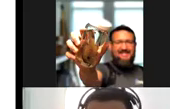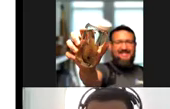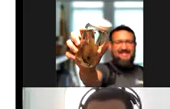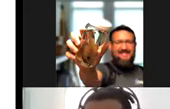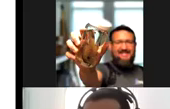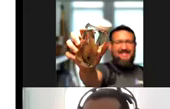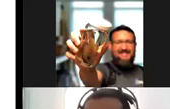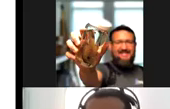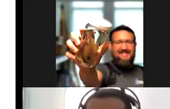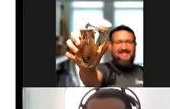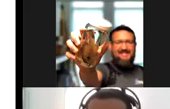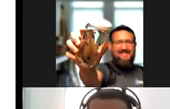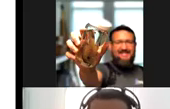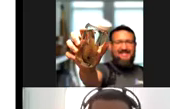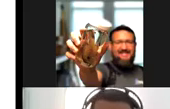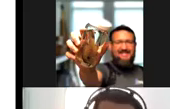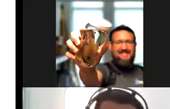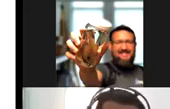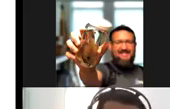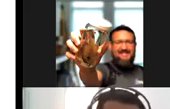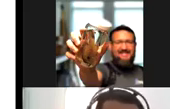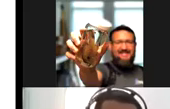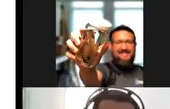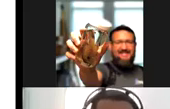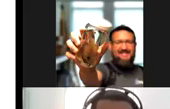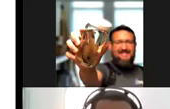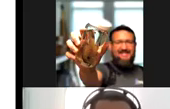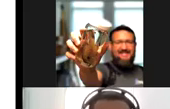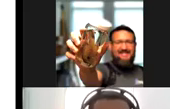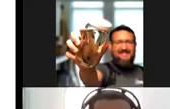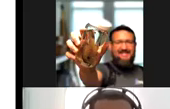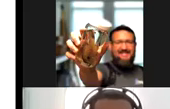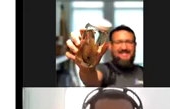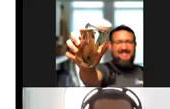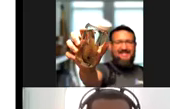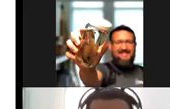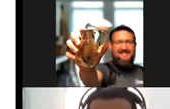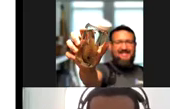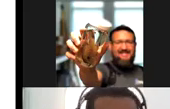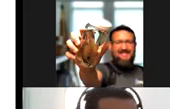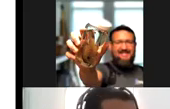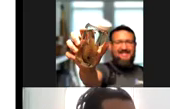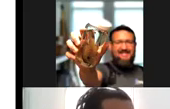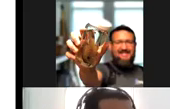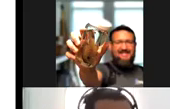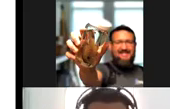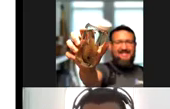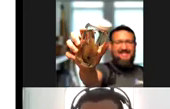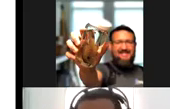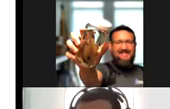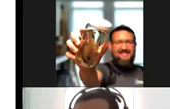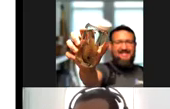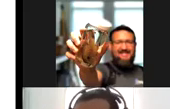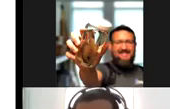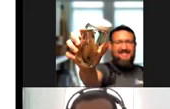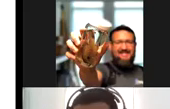artigos começou a utilizar esse método. Então, esse artigo é um dos mais importantes para a construção da ecologia como a gente conhece hoje. E